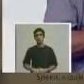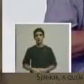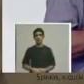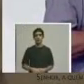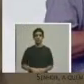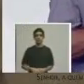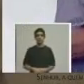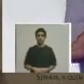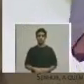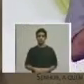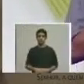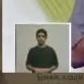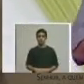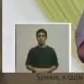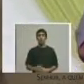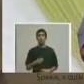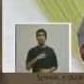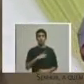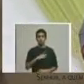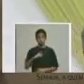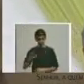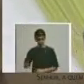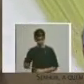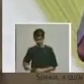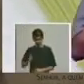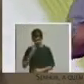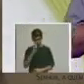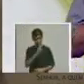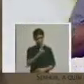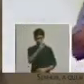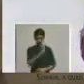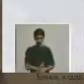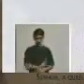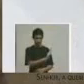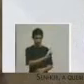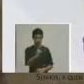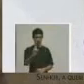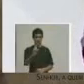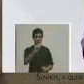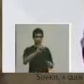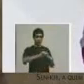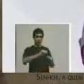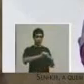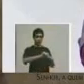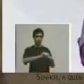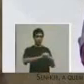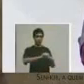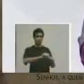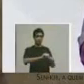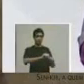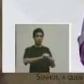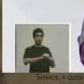menino estava lá olhando e o padre fazendo a cerca. Aí o padre ficou pressionado e falou: você tá quer aprender a fazer cerca? Eu falei: